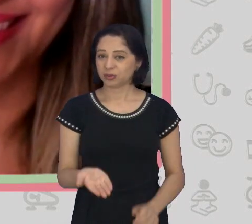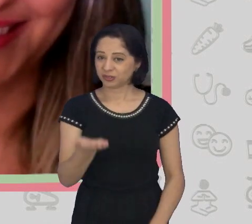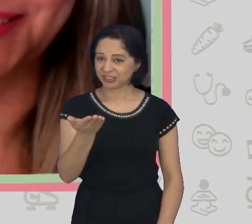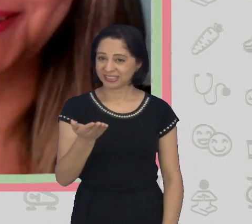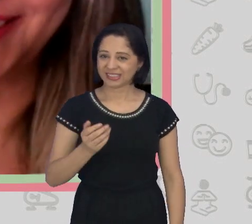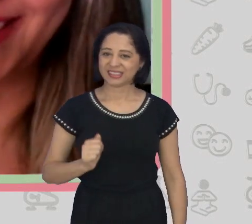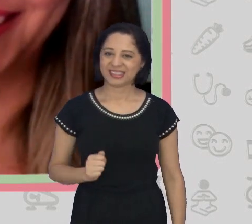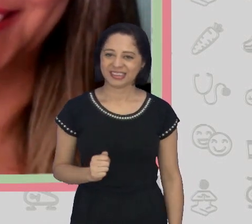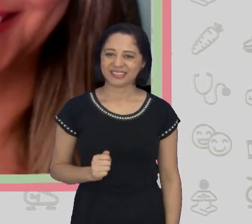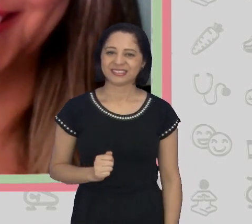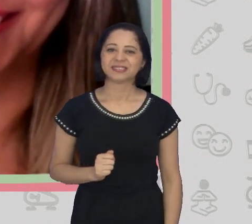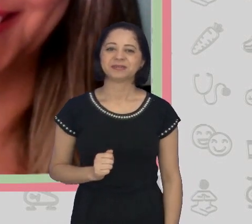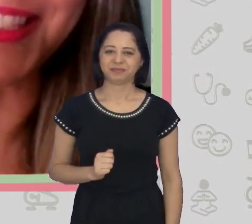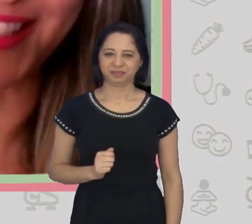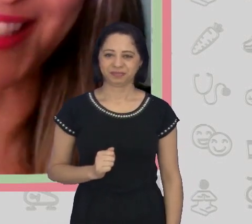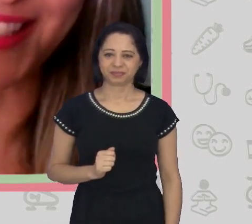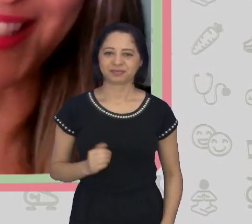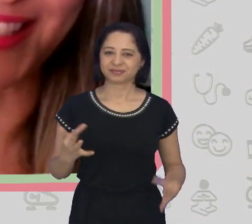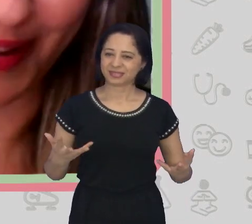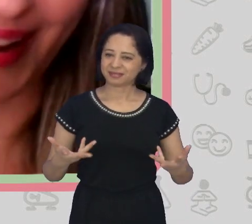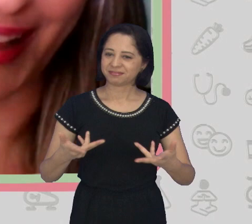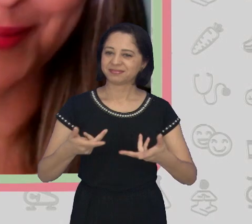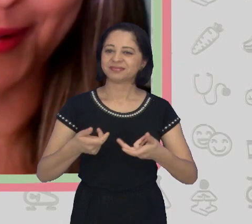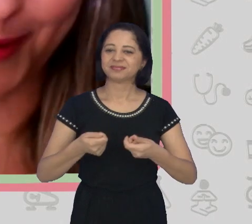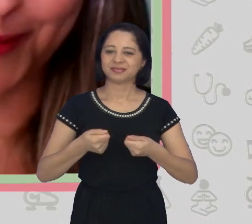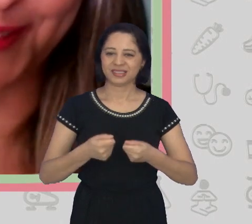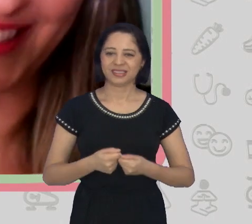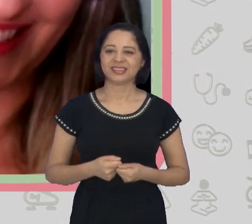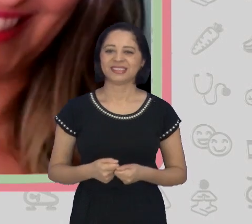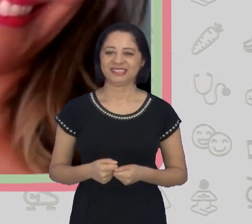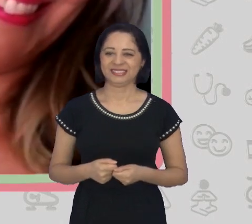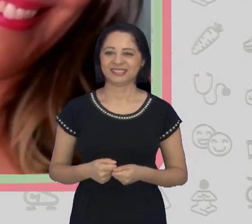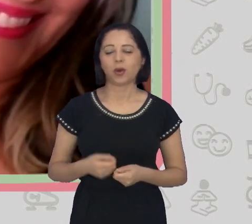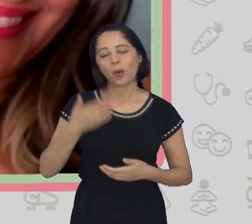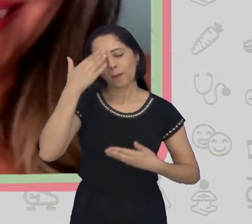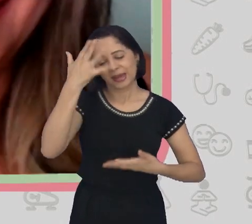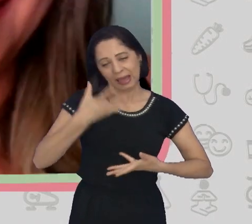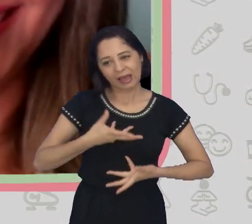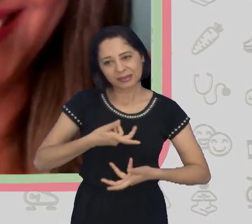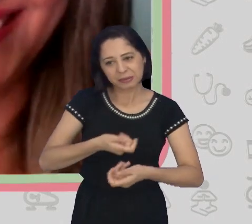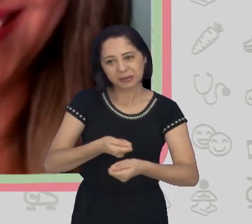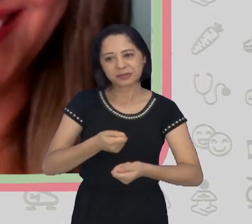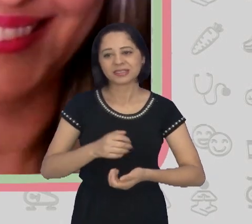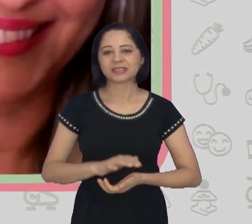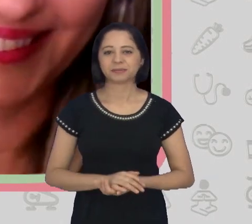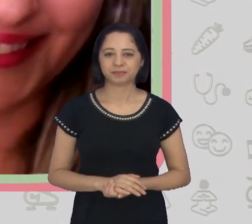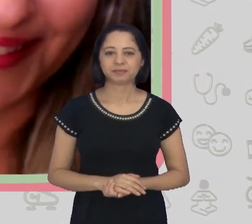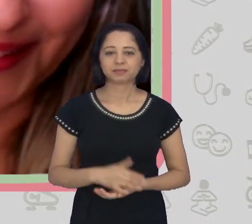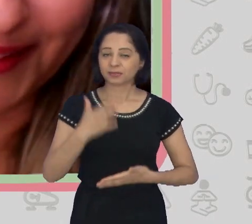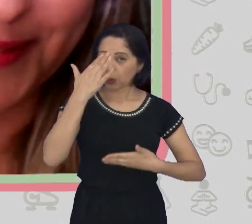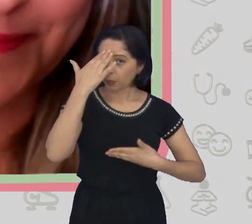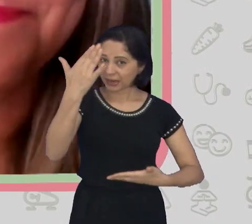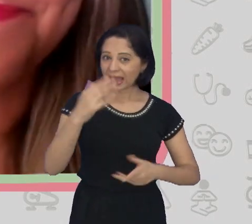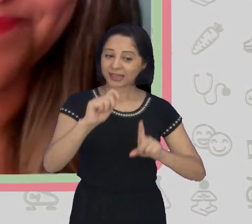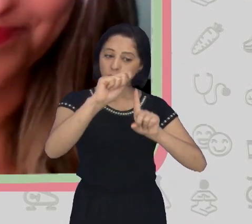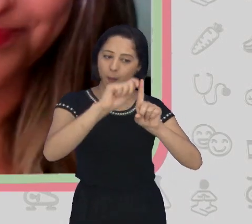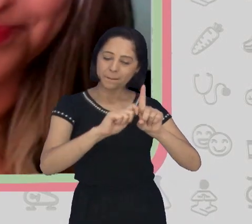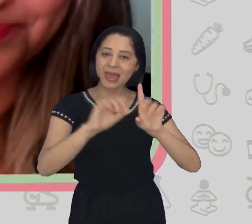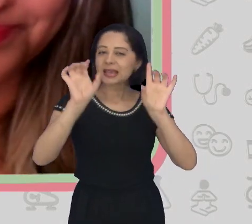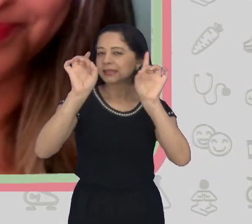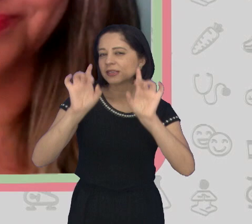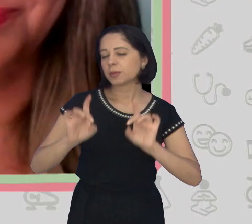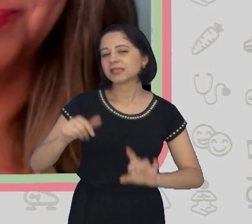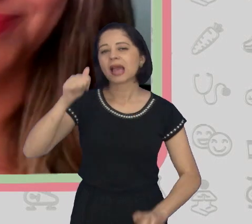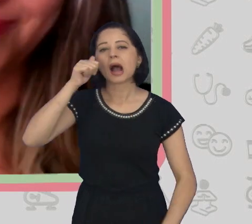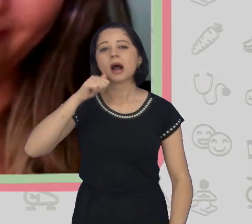você? Tudo certo. Maravilha, Feliz de nosso estar aqui. mês. Obrigada pelo convite. Nós que agradecemos. Nosso mês, né, mês das mulheres, não